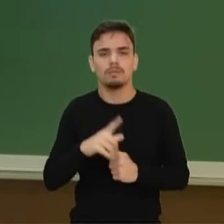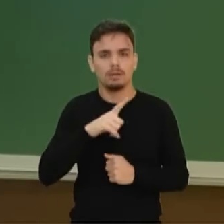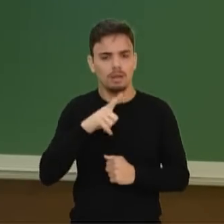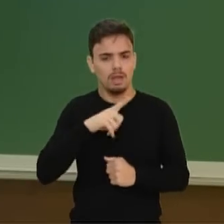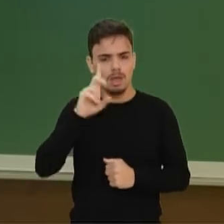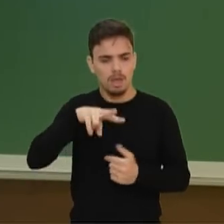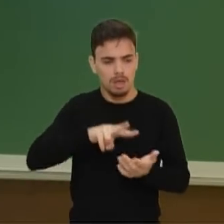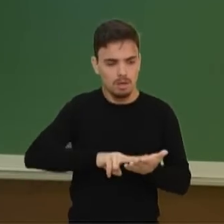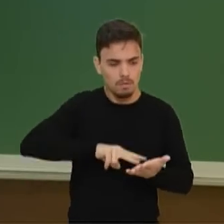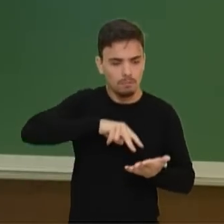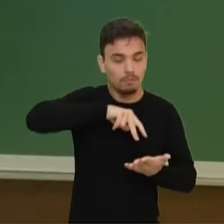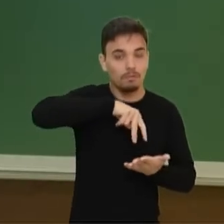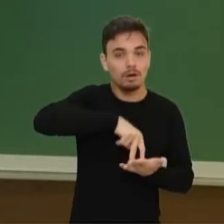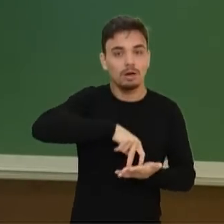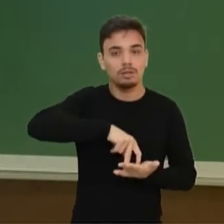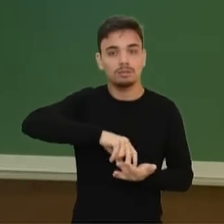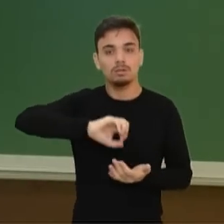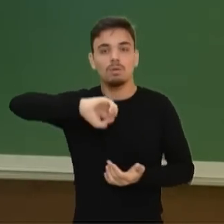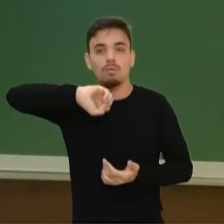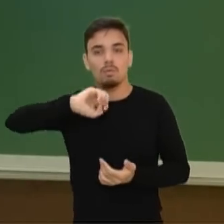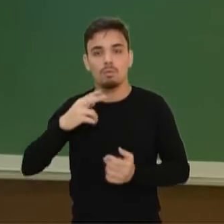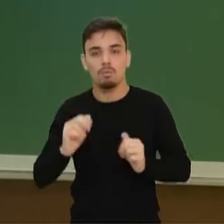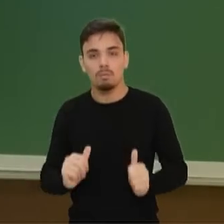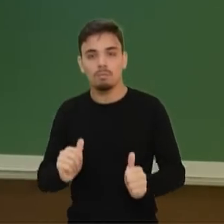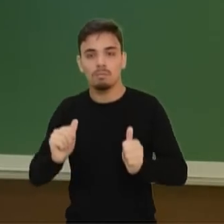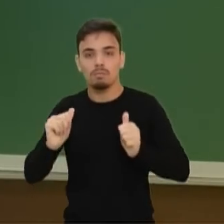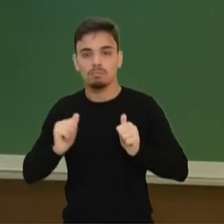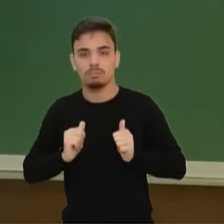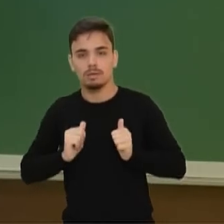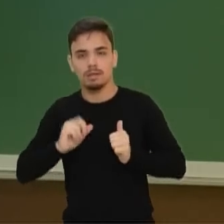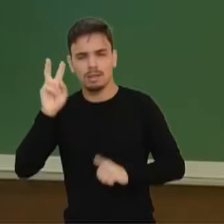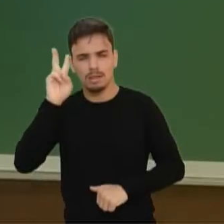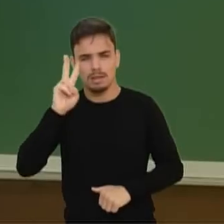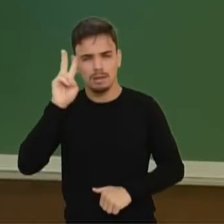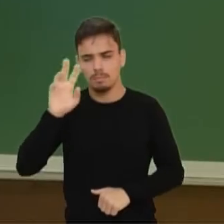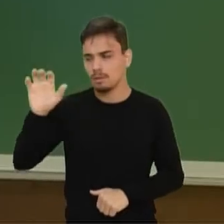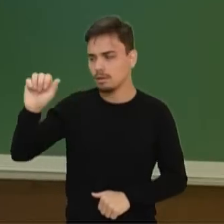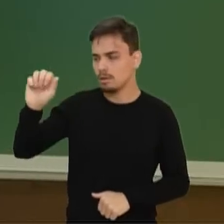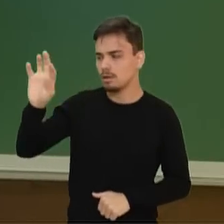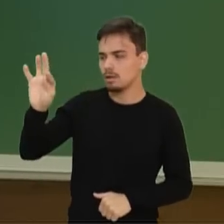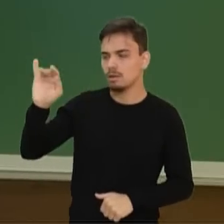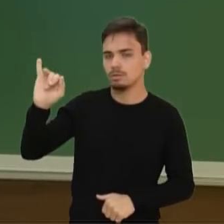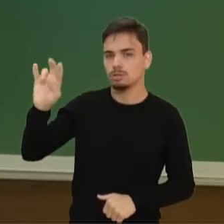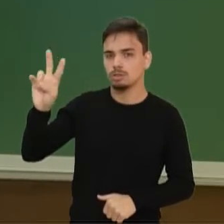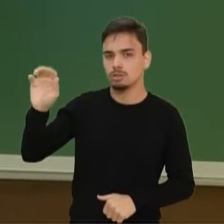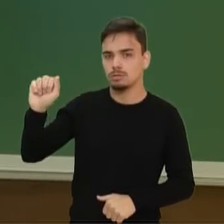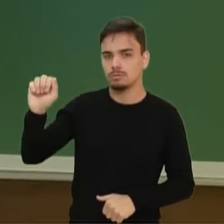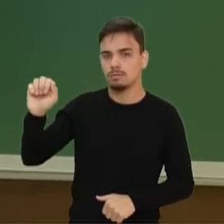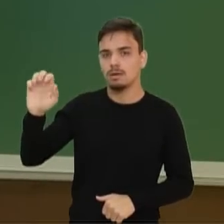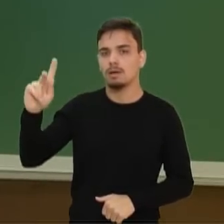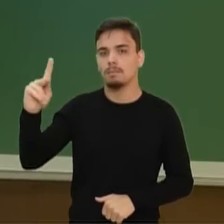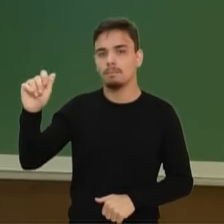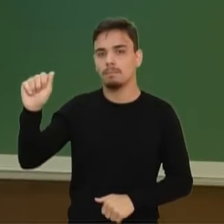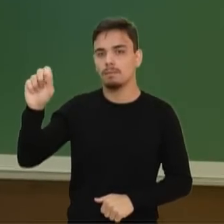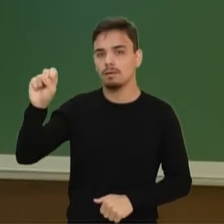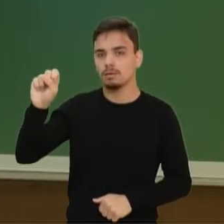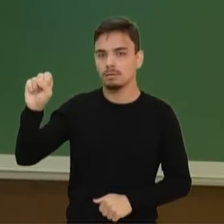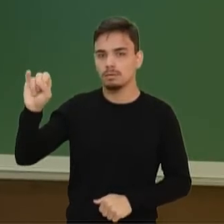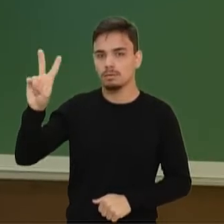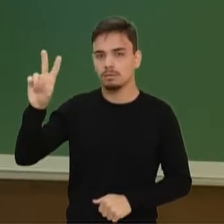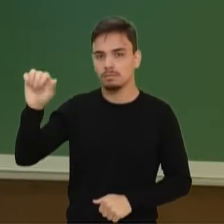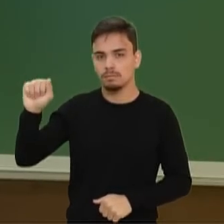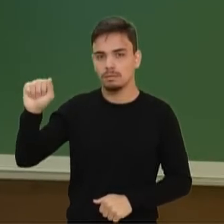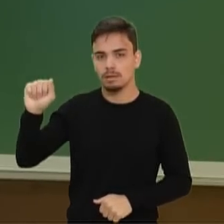ativa ou na voz passiva? Lembram lá? Aquele que faz ação, aquele que recebe a